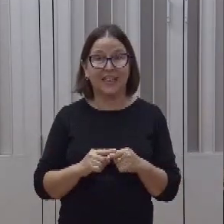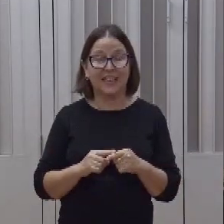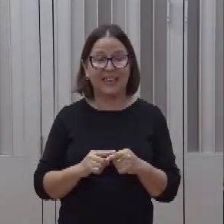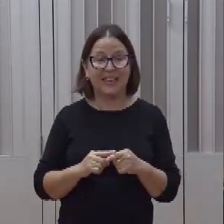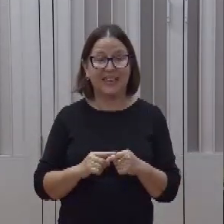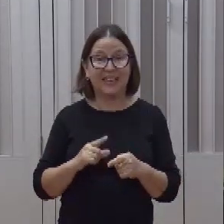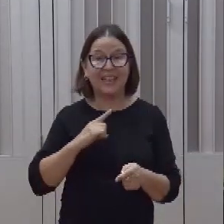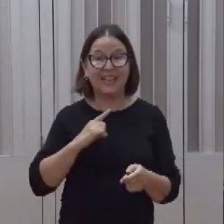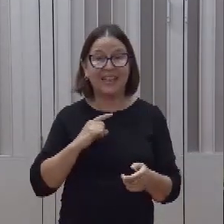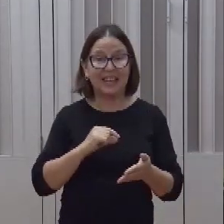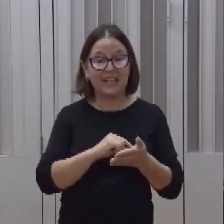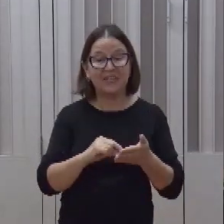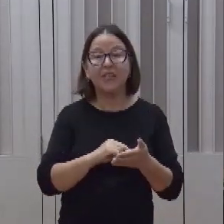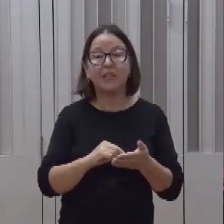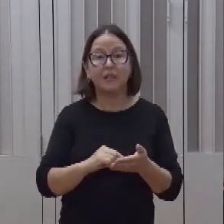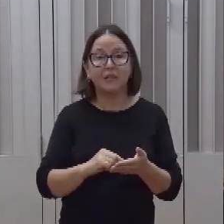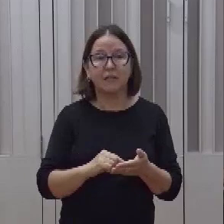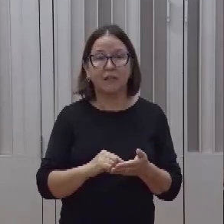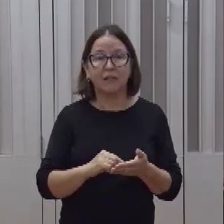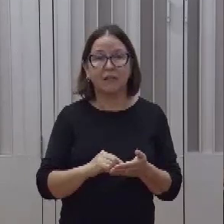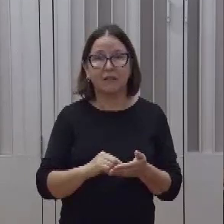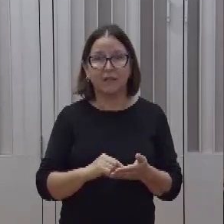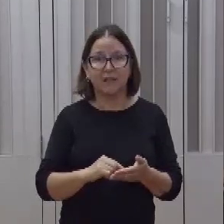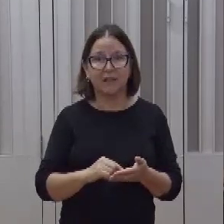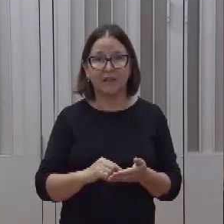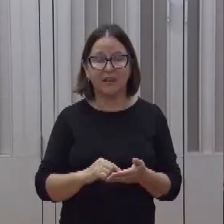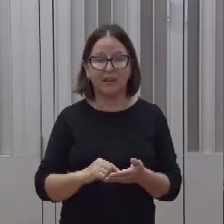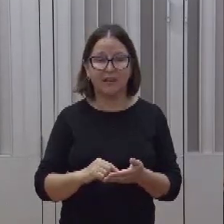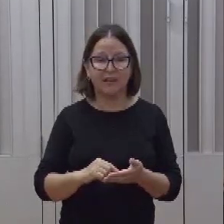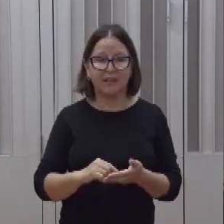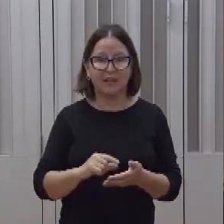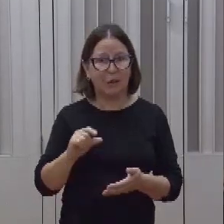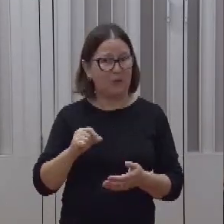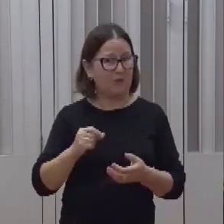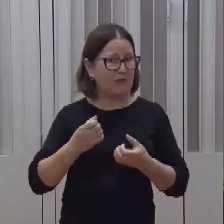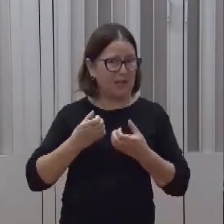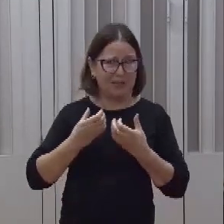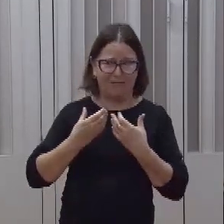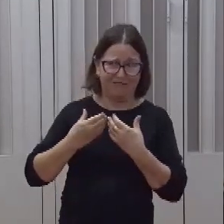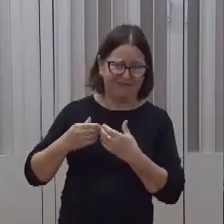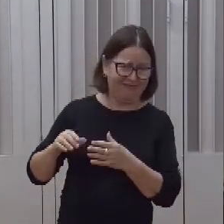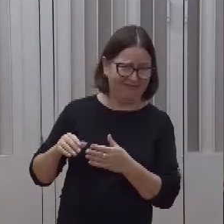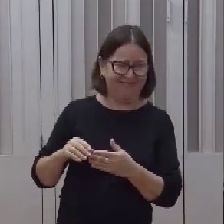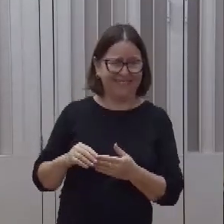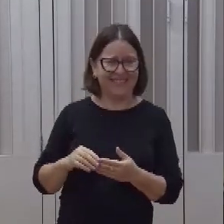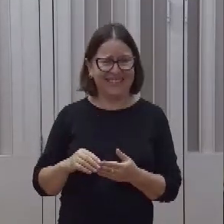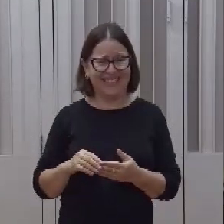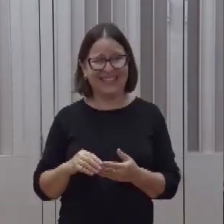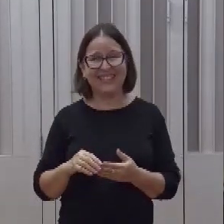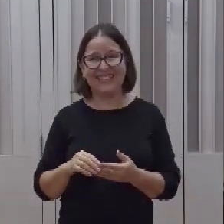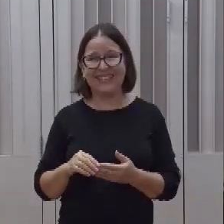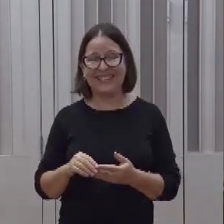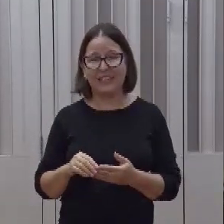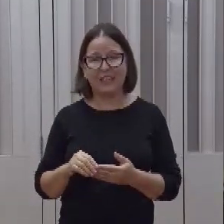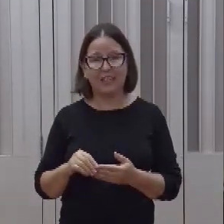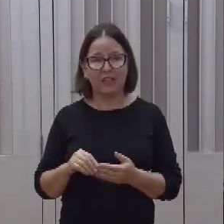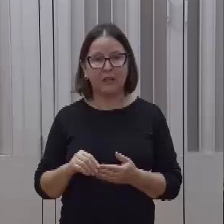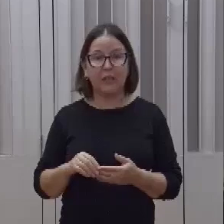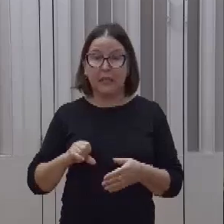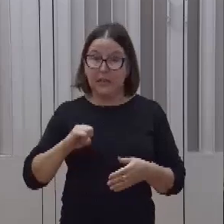Eu queria que ele não tivesse, eu saltava, saía correndo. Opa! Que é isto? Se alguém